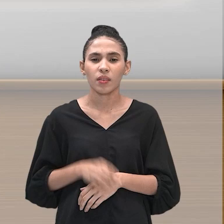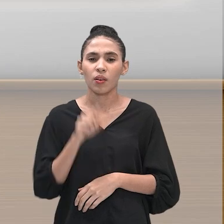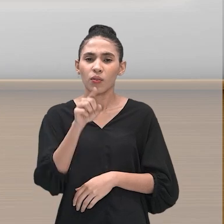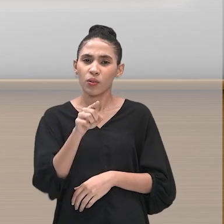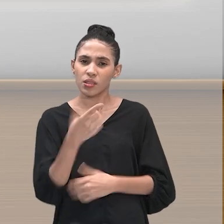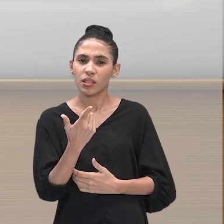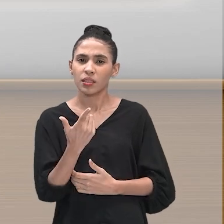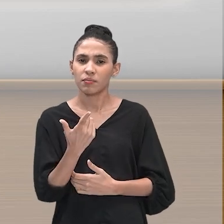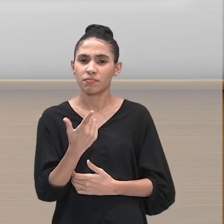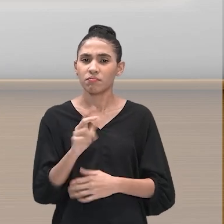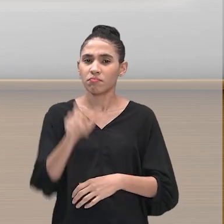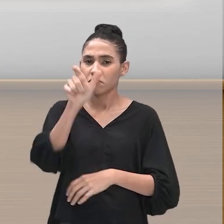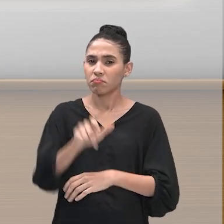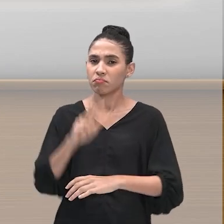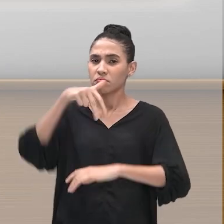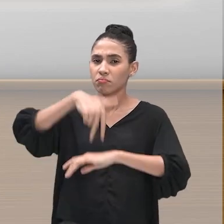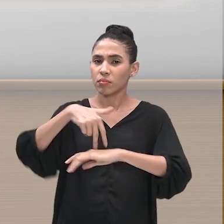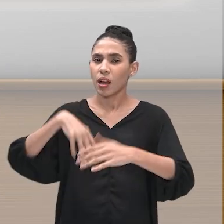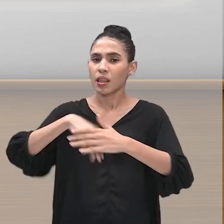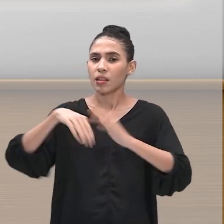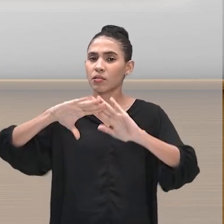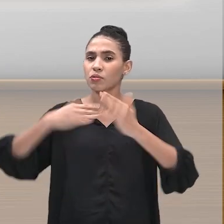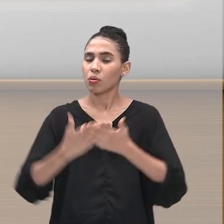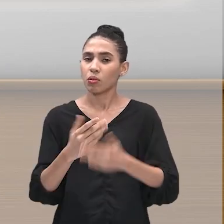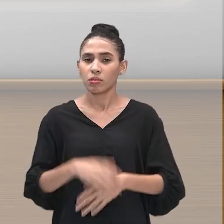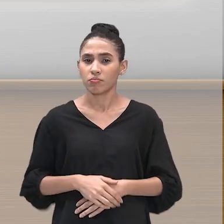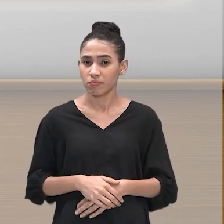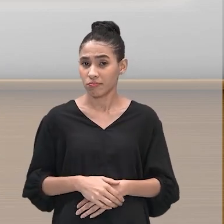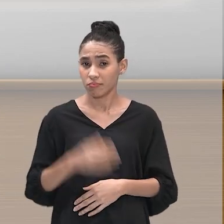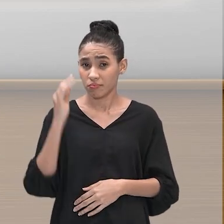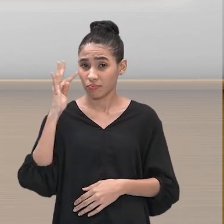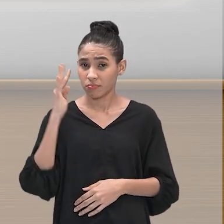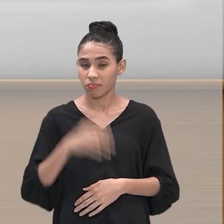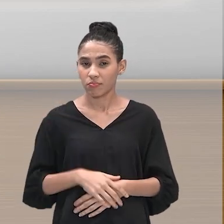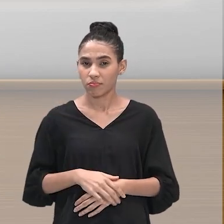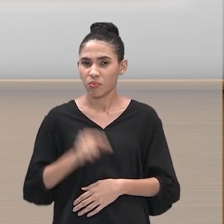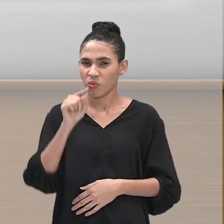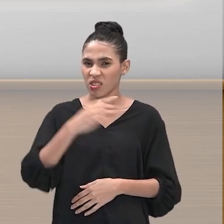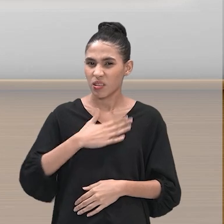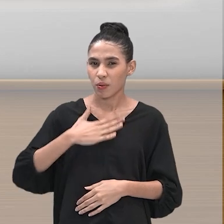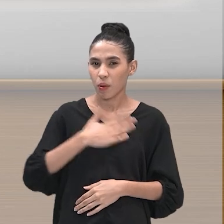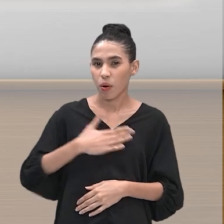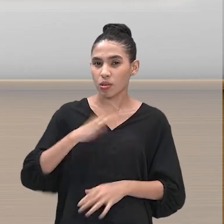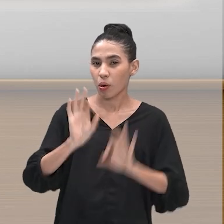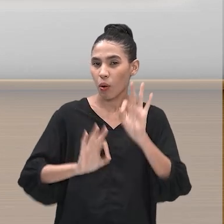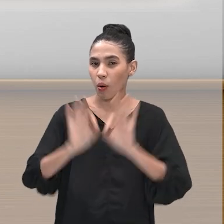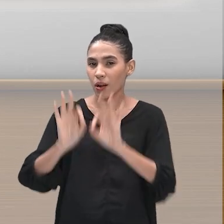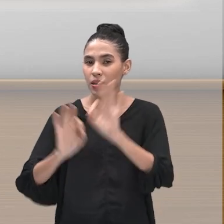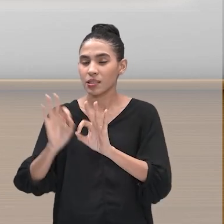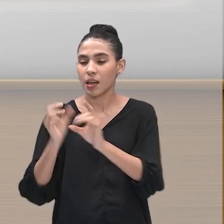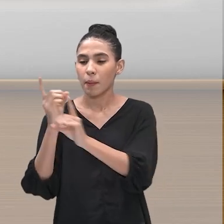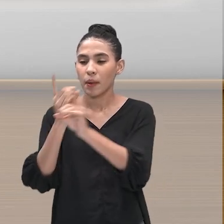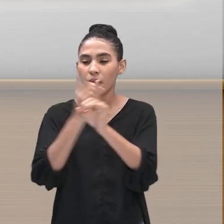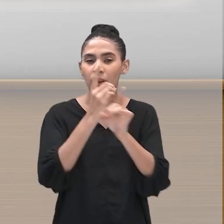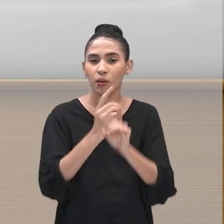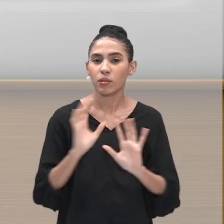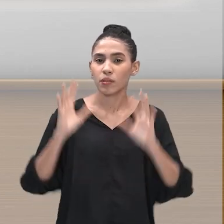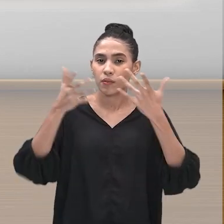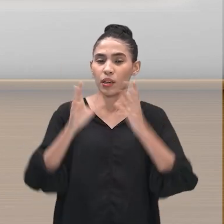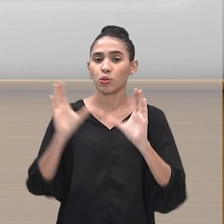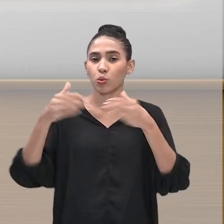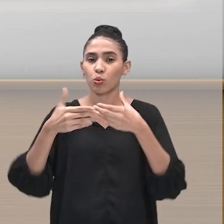considera protagonista na sua escola? Reflita aí. Você gosta de organizar os encontros e festas com a